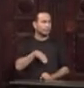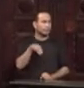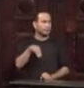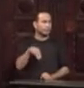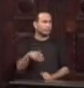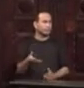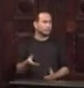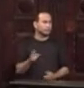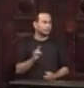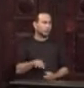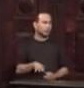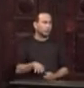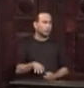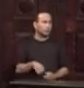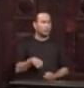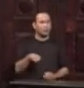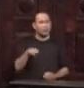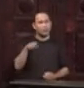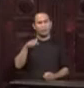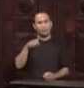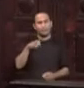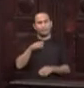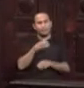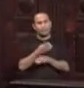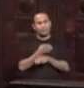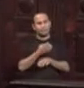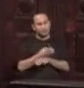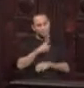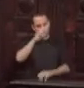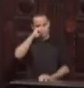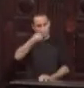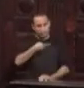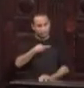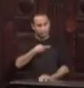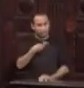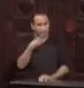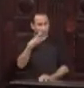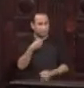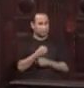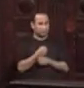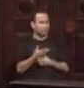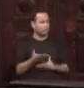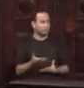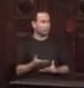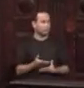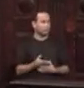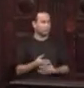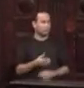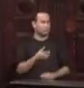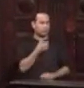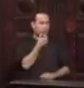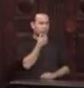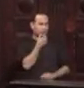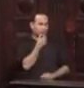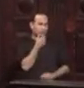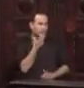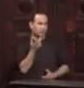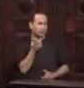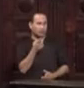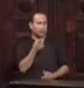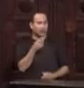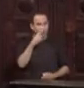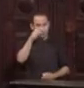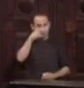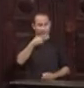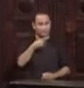e matemática são disciplinas obrigatórias no ensino médio ao longo dos 3 anos. A língua inglesa também é colocada como obrigatória, mas não ao longo